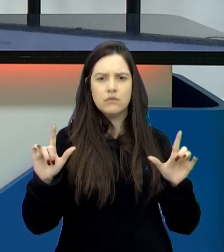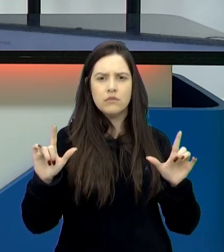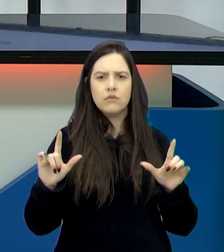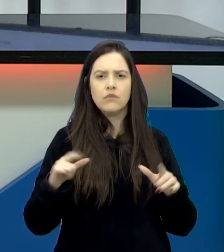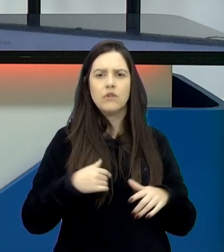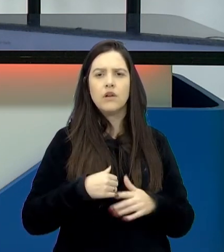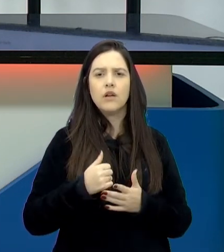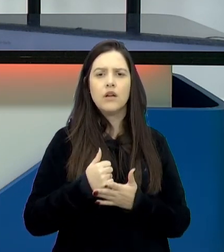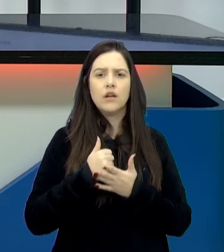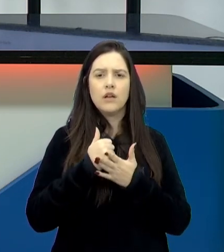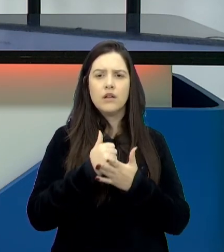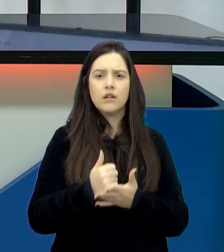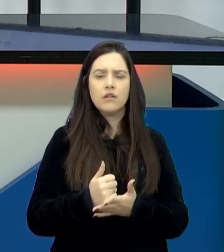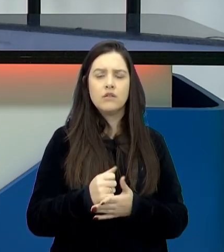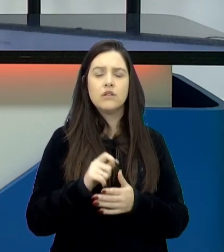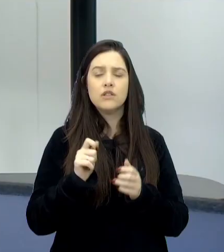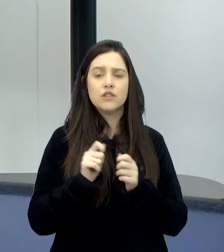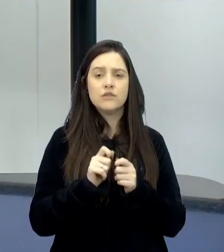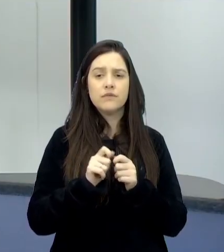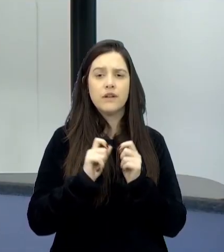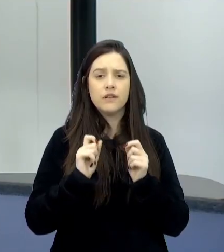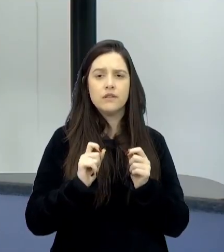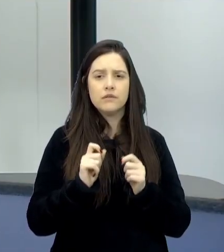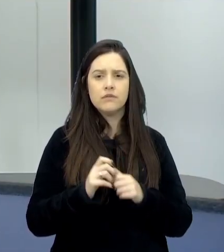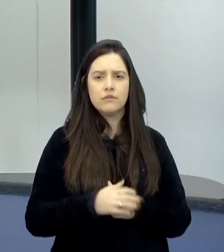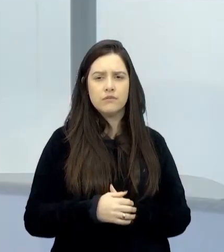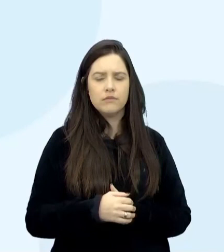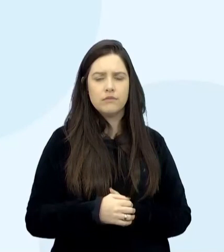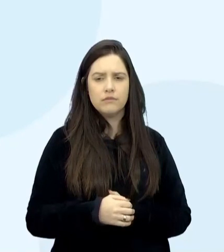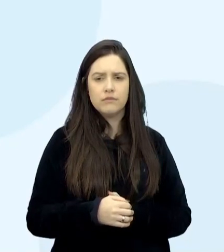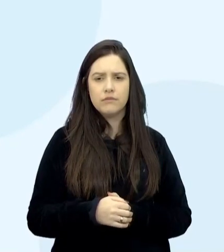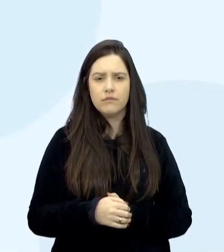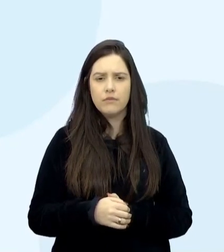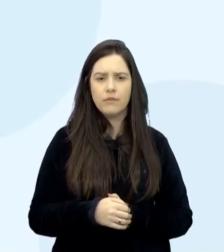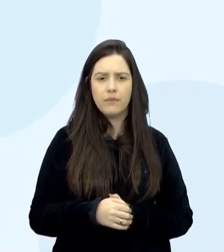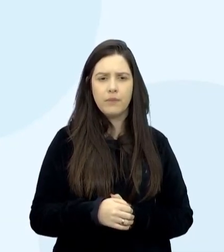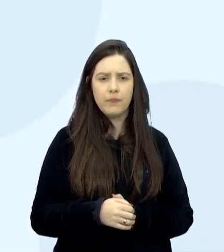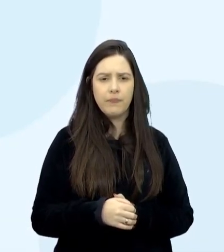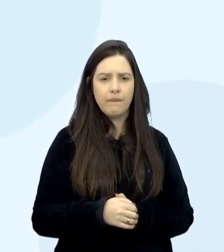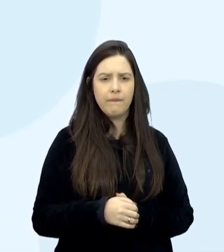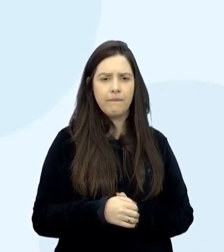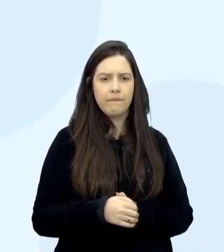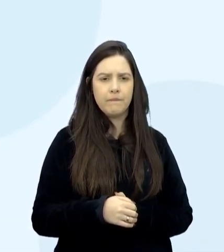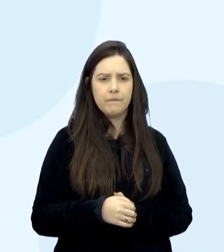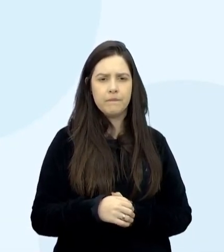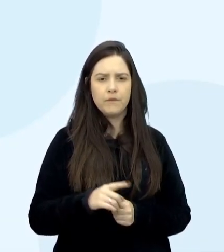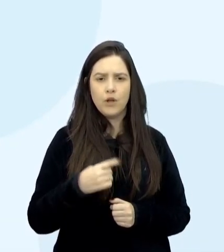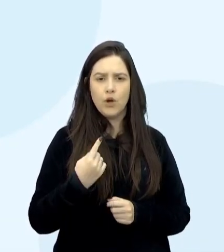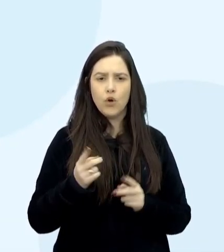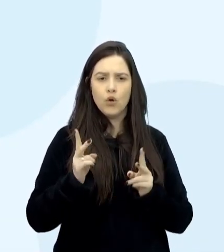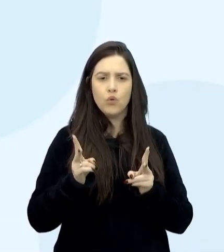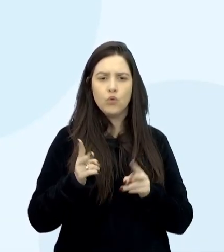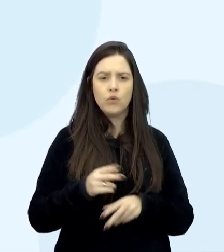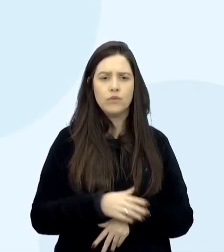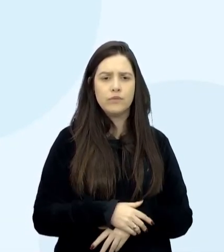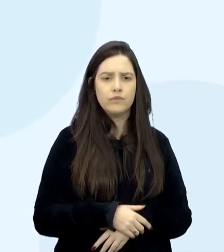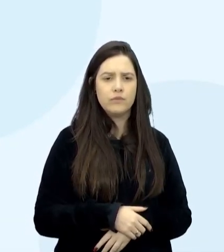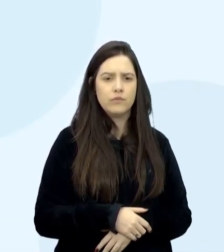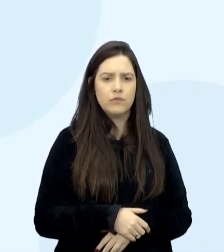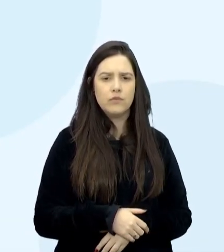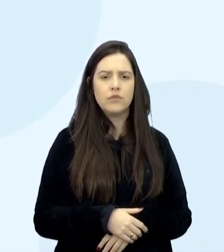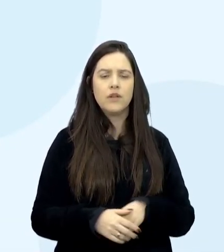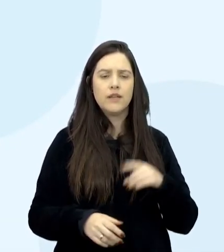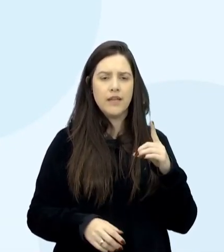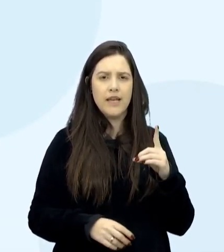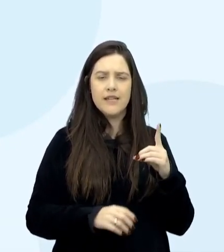escrever algebricamente, o que a gente faz? A gente tinha... vou continuar daquilo lá, né? Tinha um D0 igual